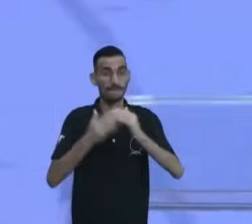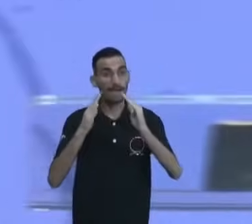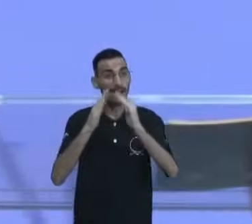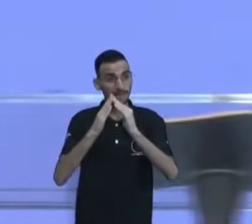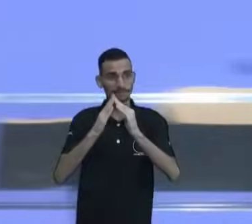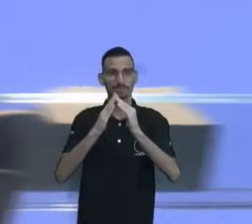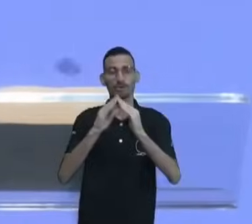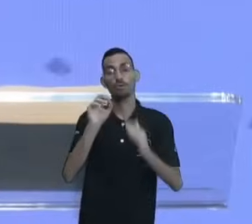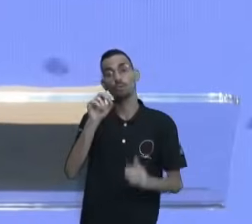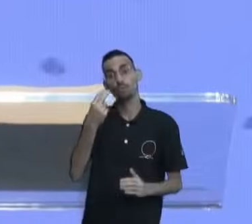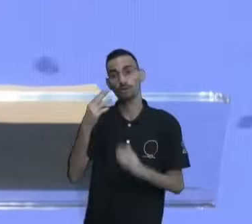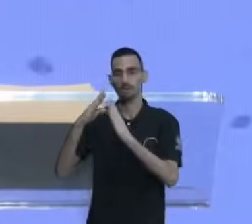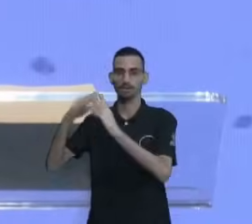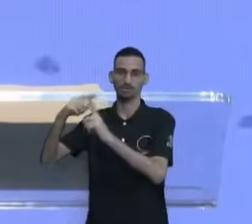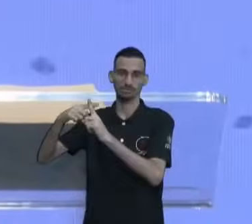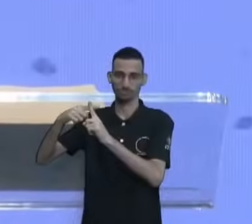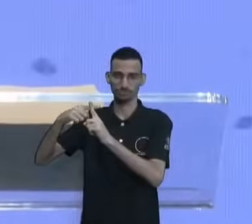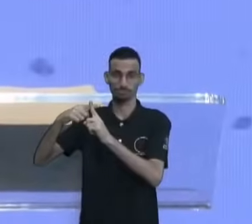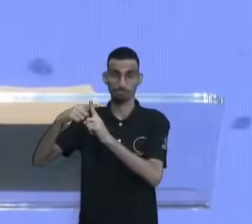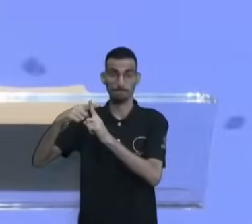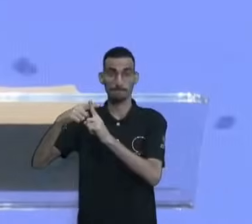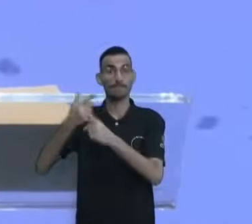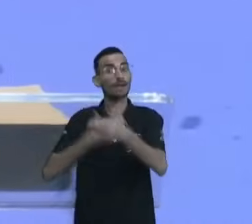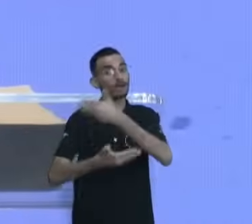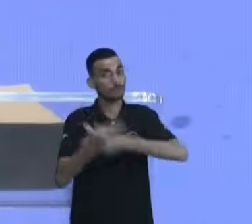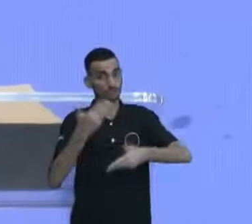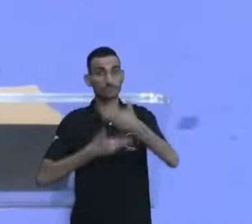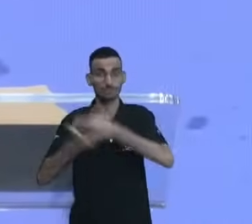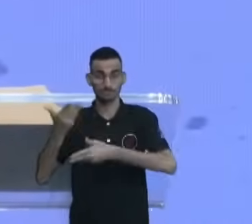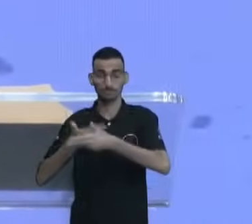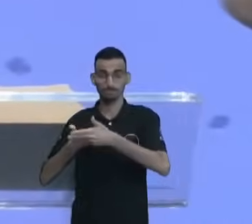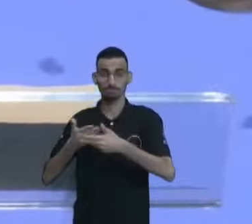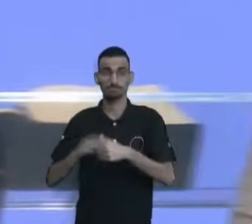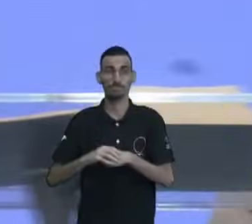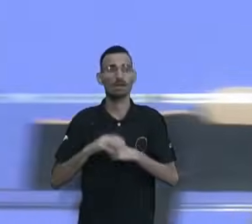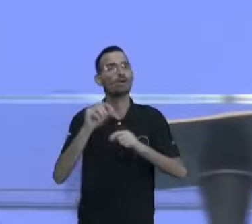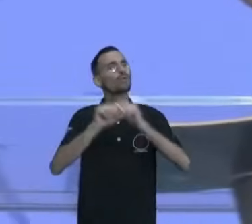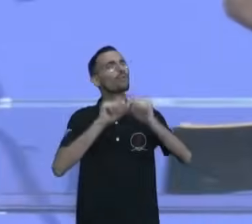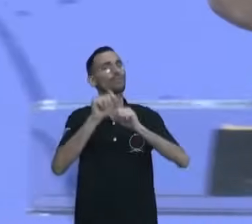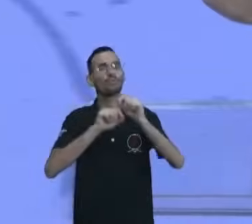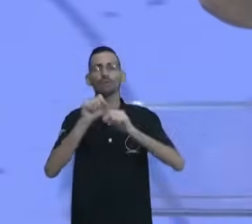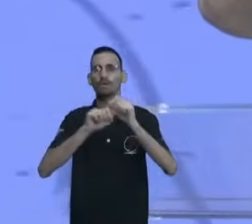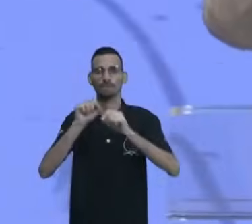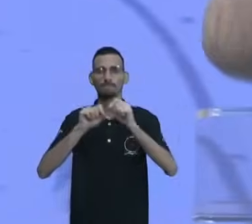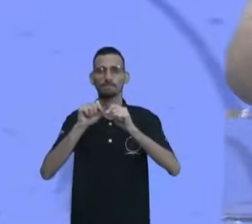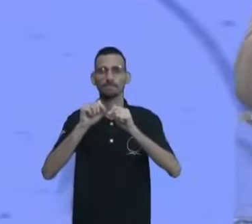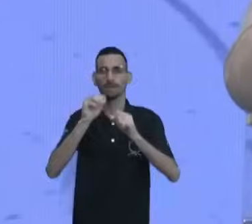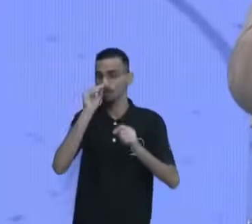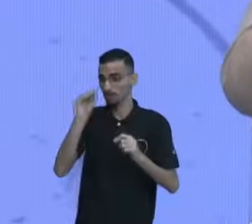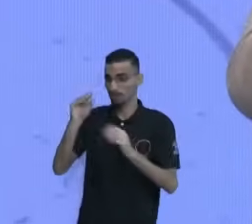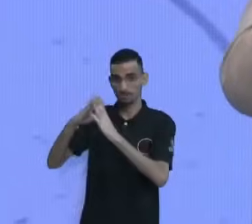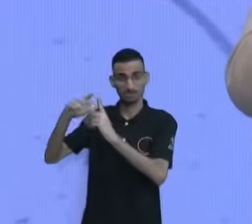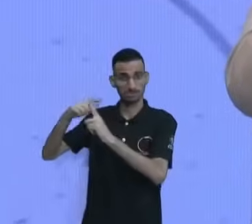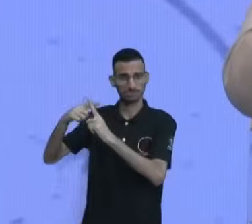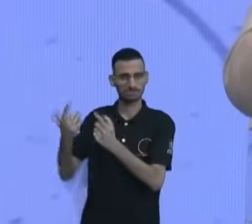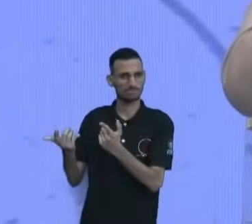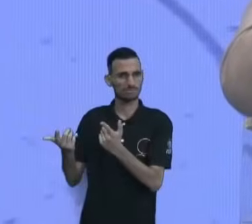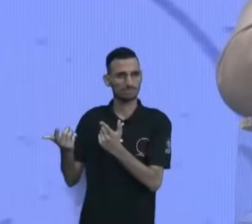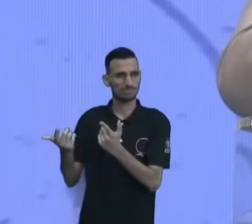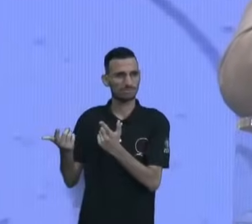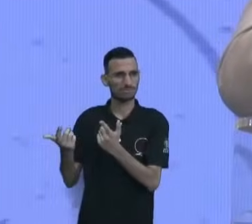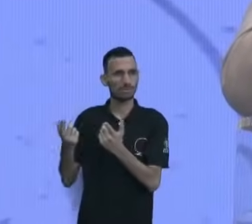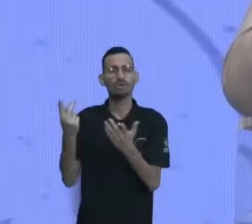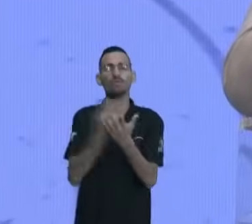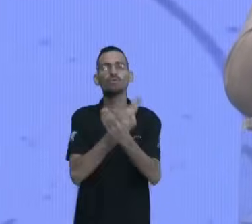se você menospreza o templo aí você vai mezar uma outra coisa a autoridade do templo aqui é que é o